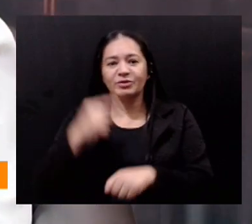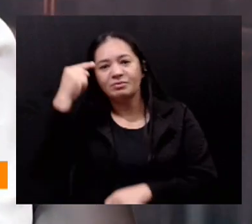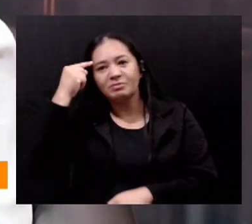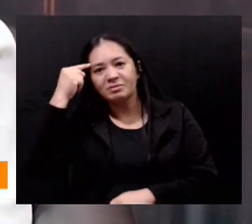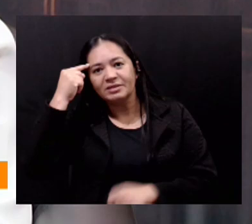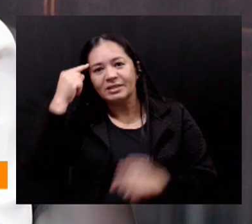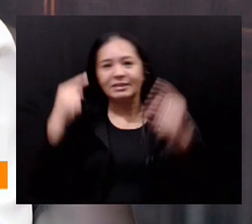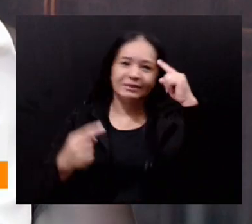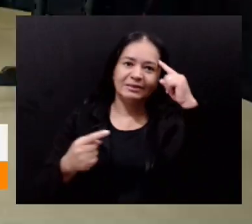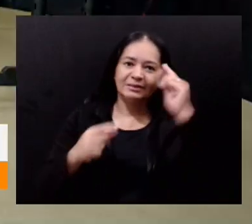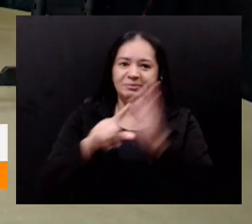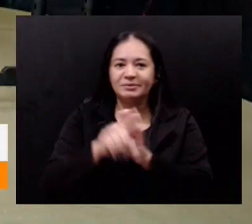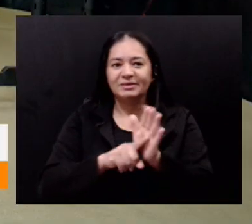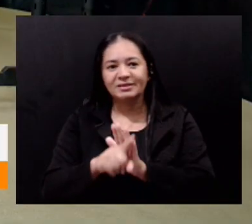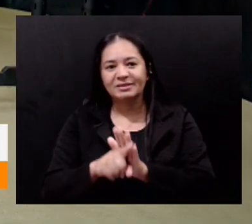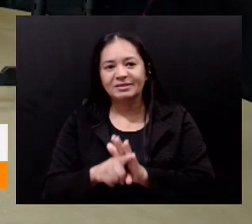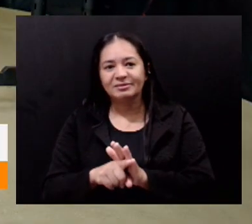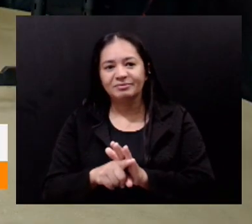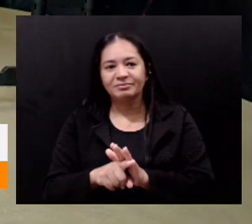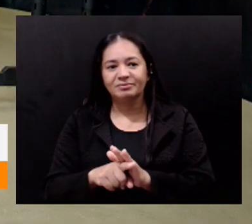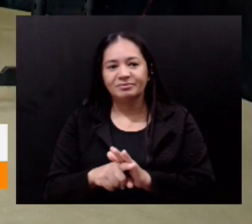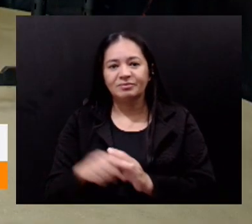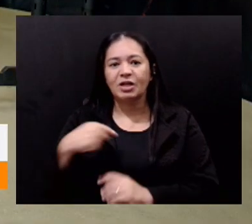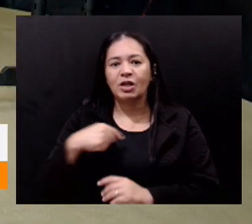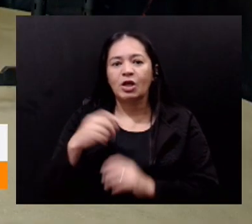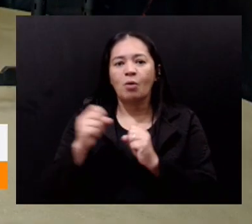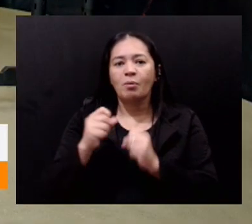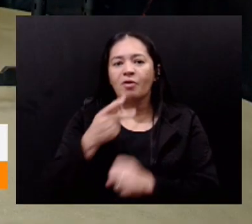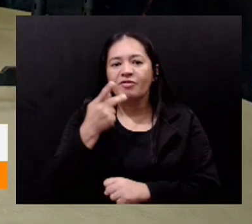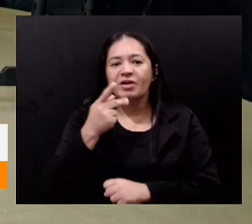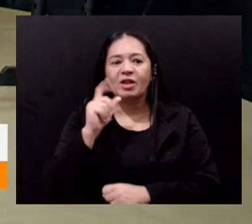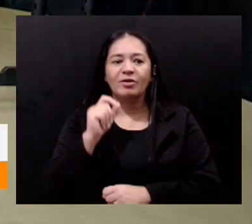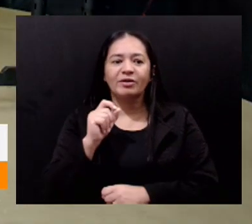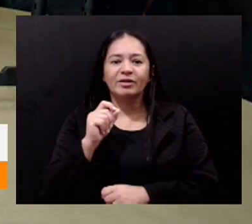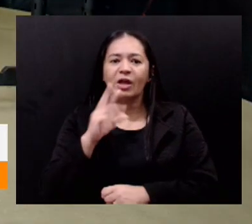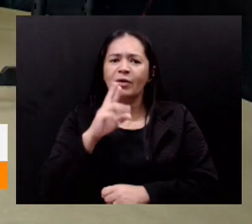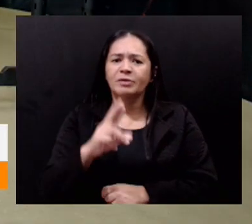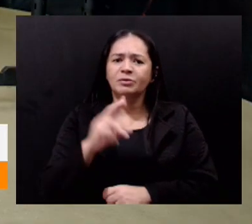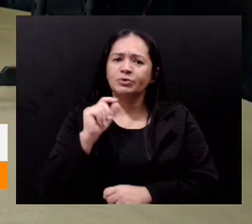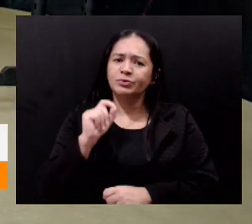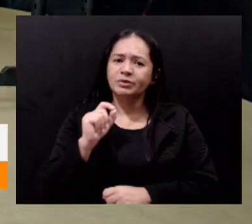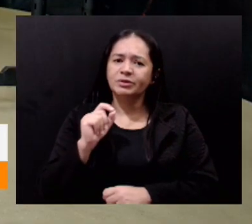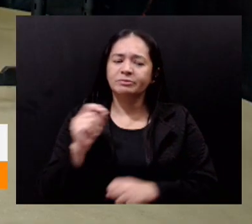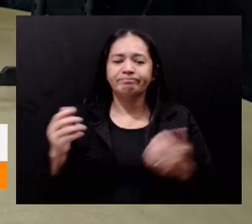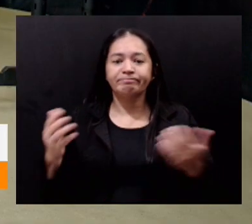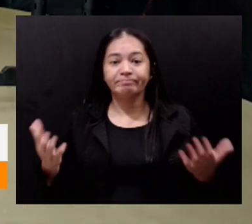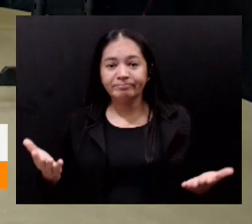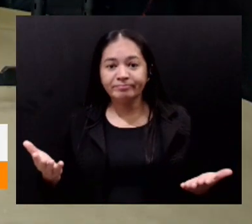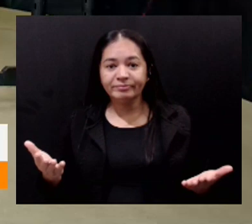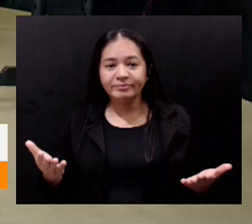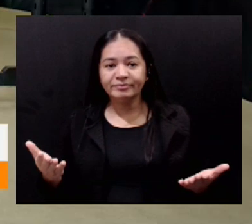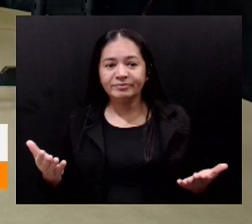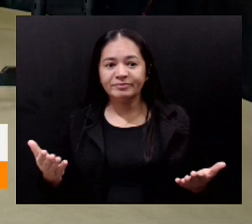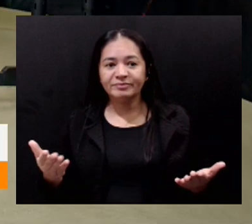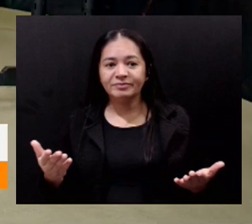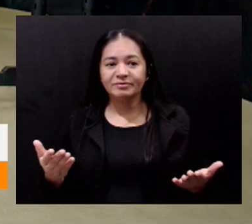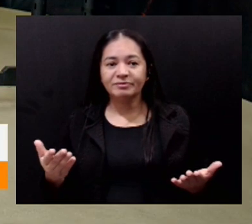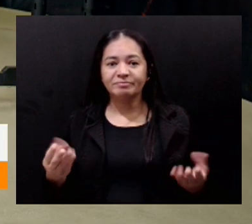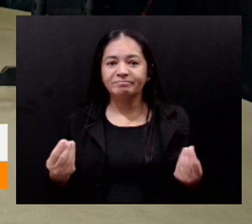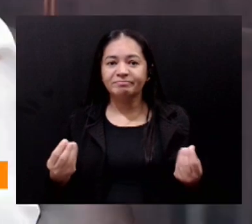né. O que que eu Então, posso o falar? que eu posso O que que eu falar posso responder? e quando você está pessoalmente,